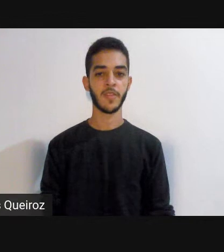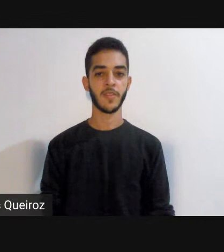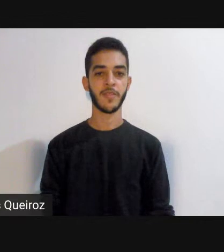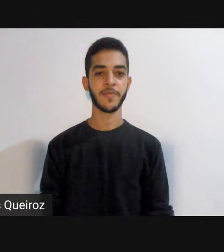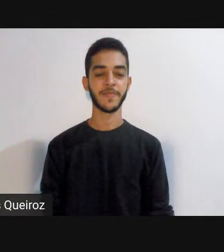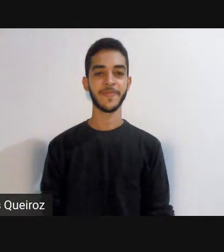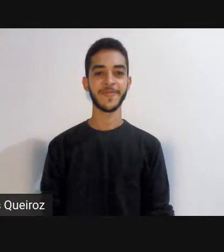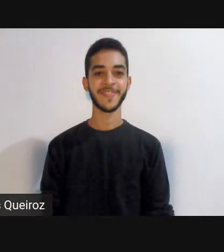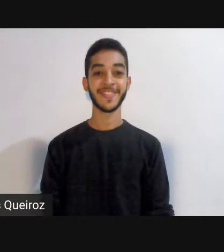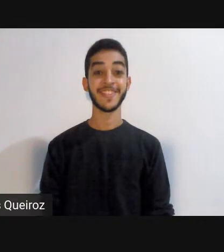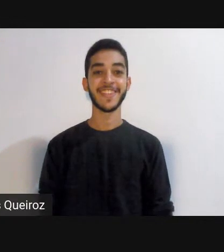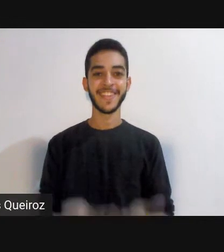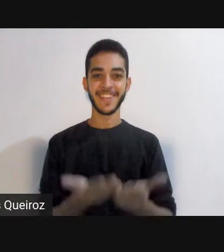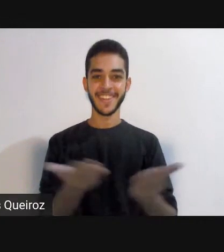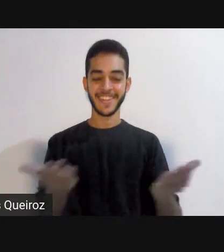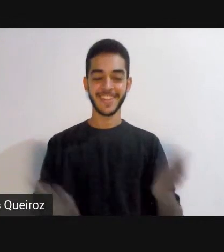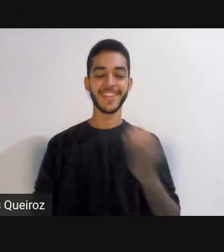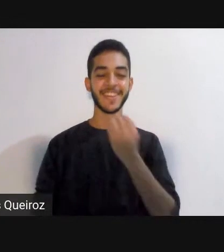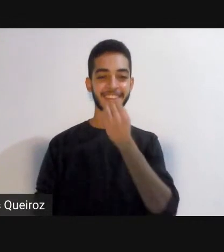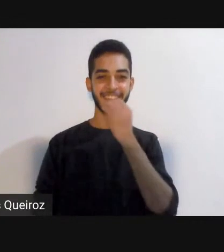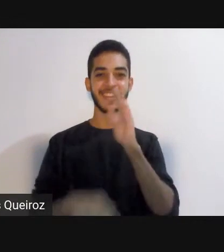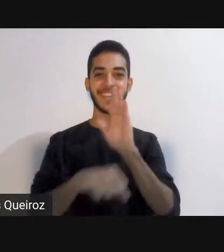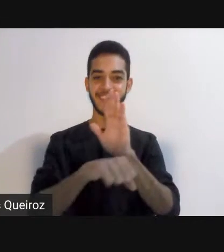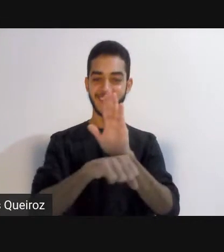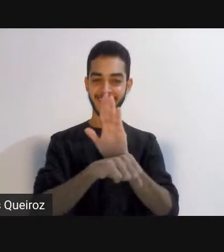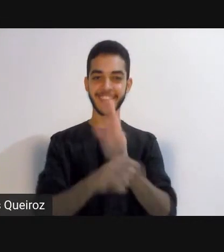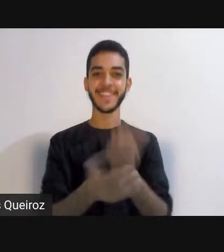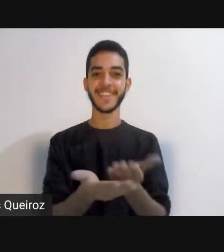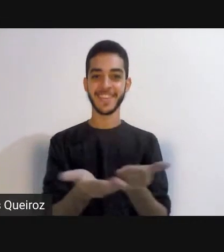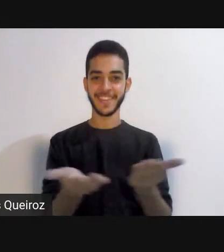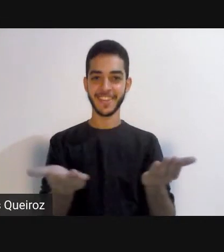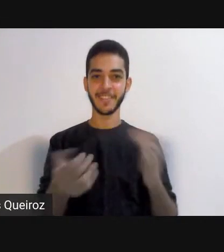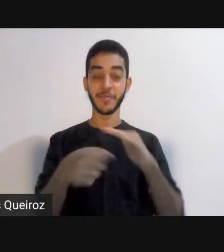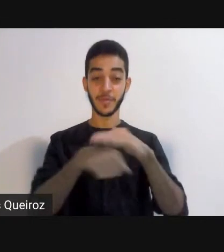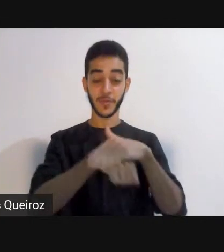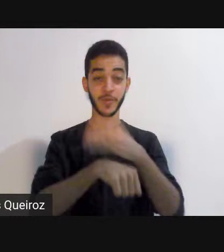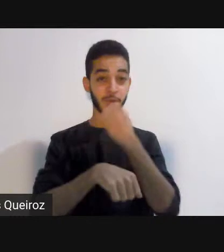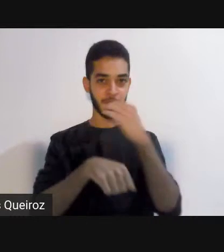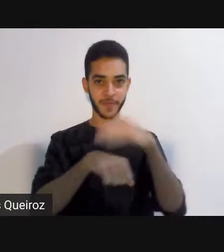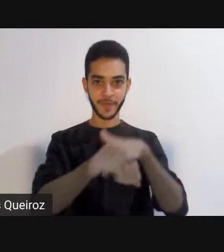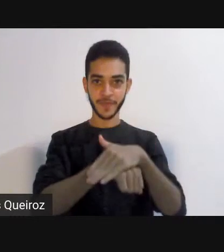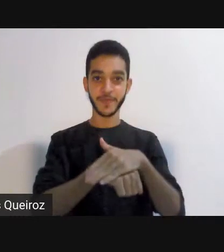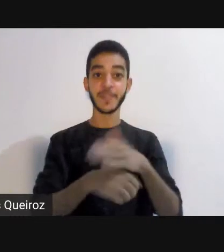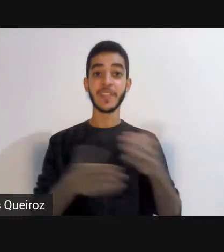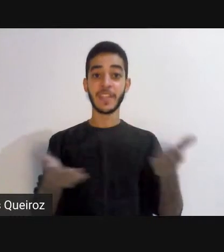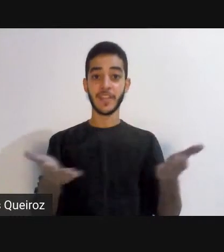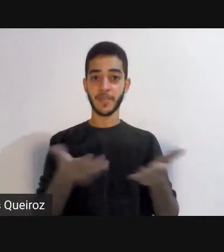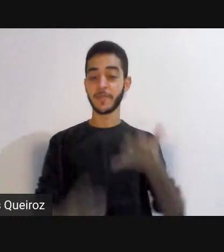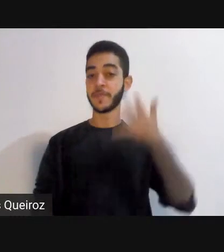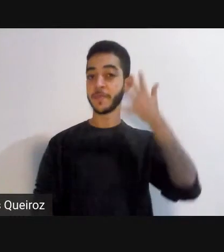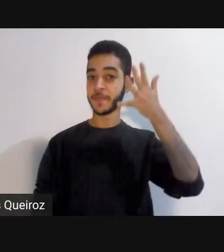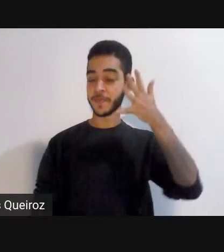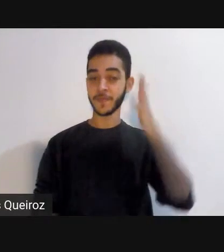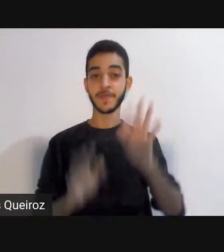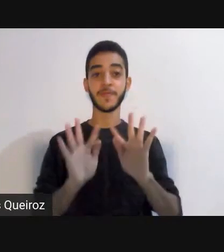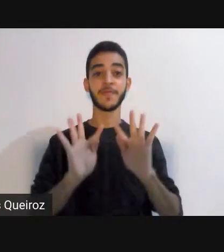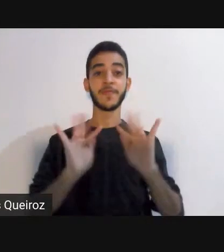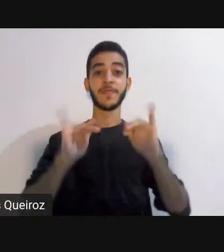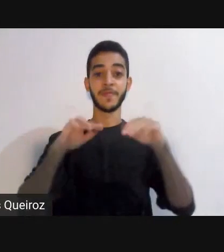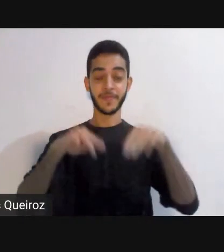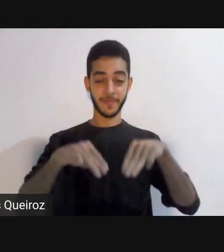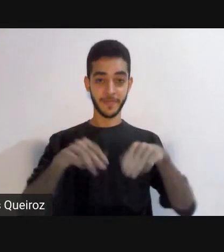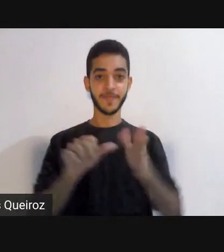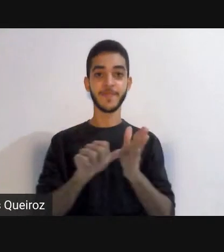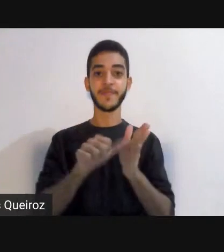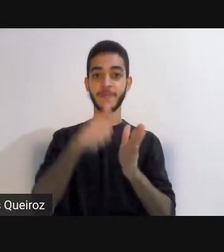Olá, boa noite, pessoal. Vamos chegando para a palestra de encerramento do nosso primeiro fórum online